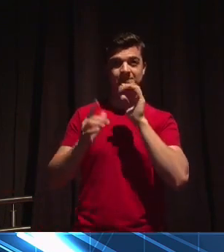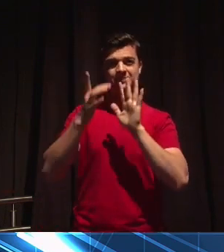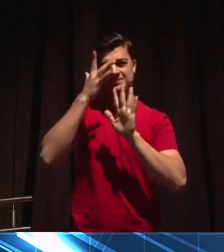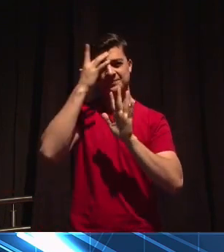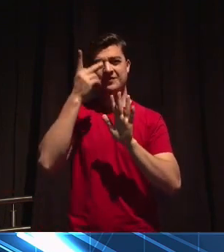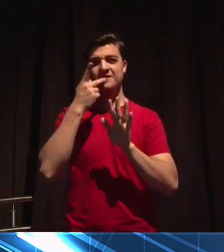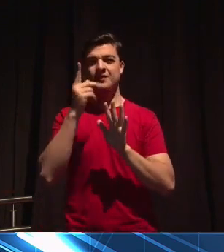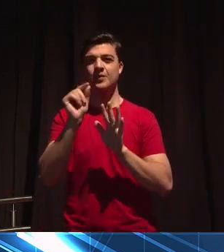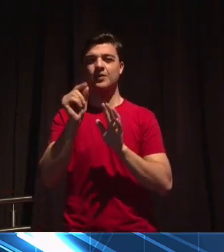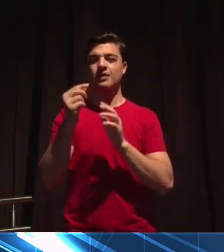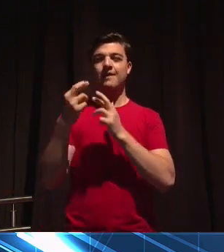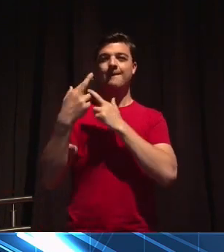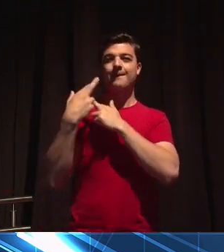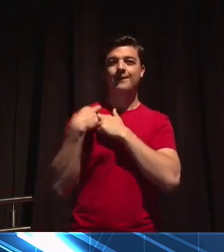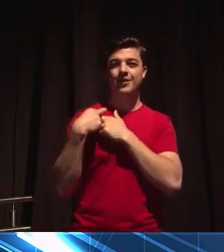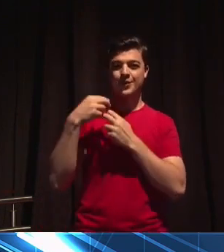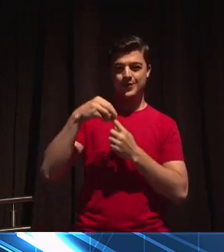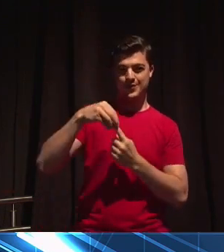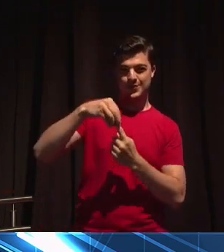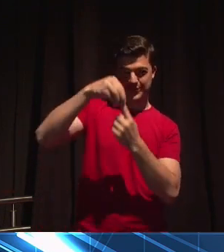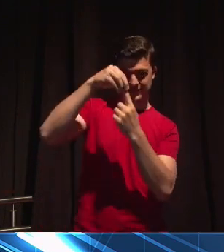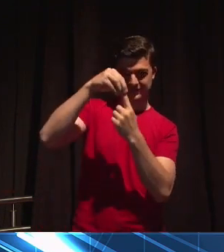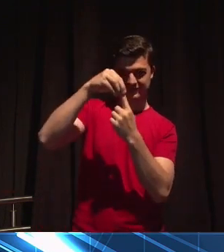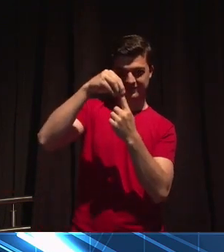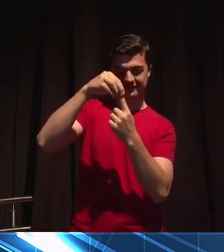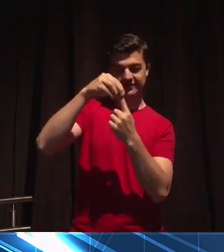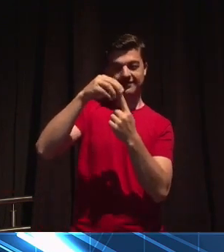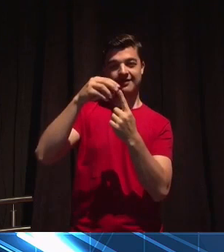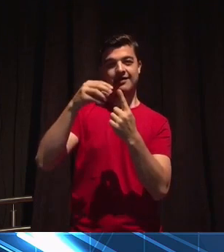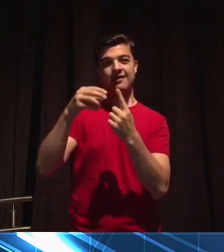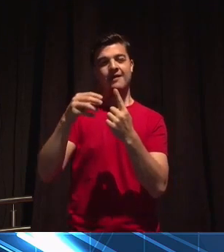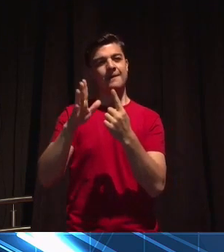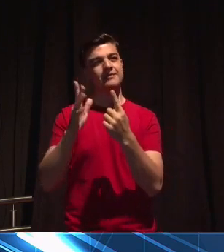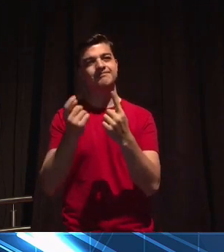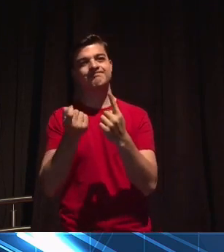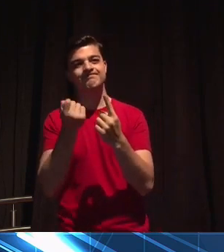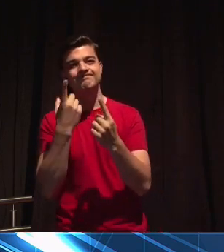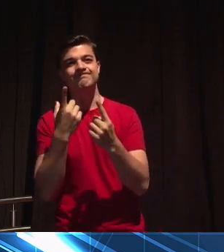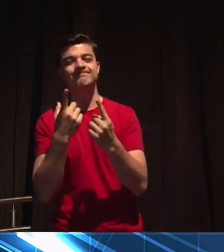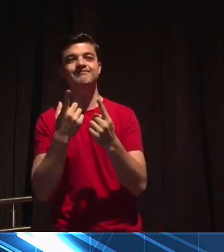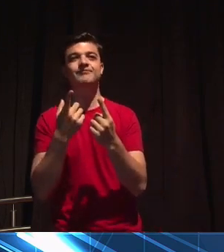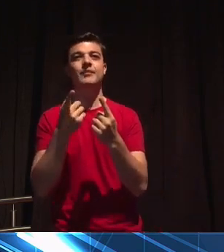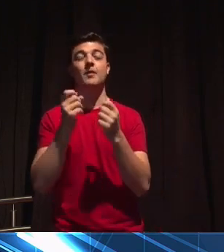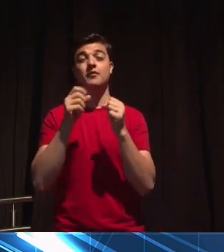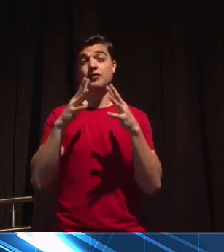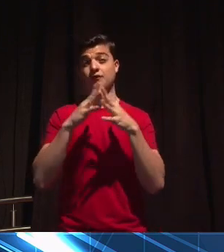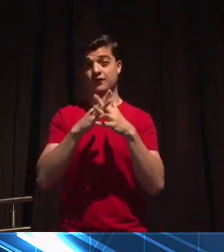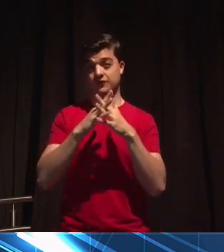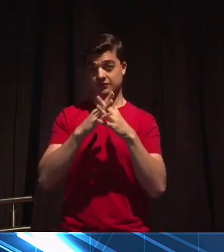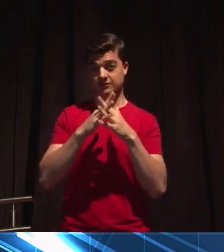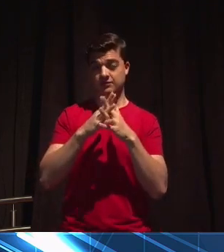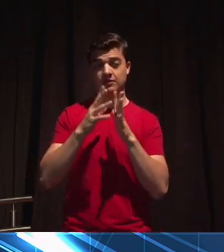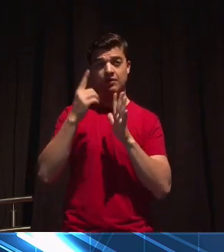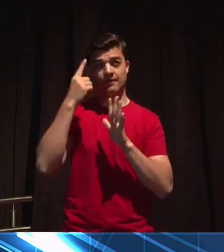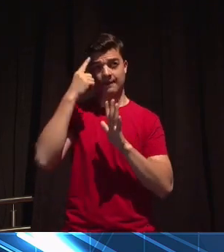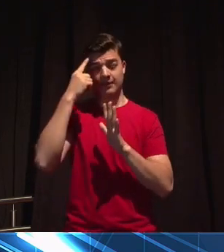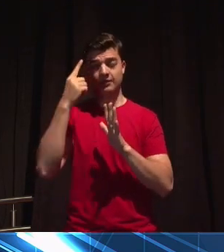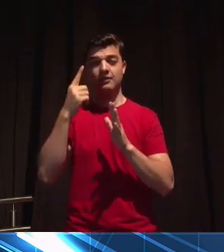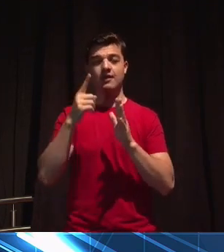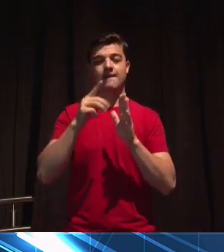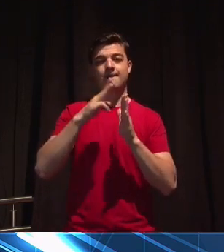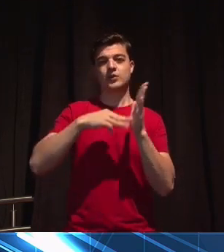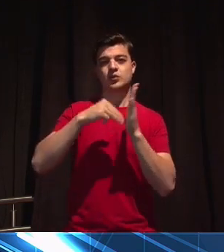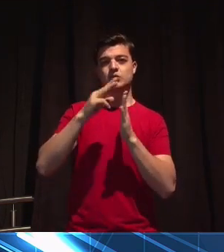responsabilidade única mas é um motivo para ser modificada isso é ruim pode levar a você criar classe com apenas um método